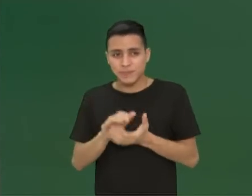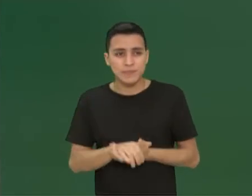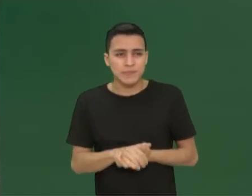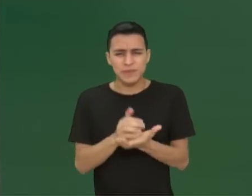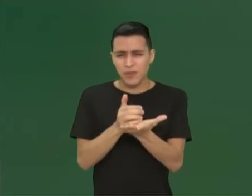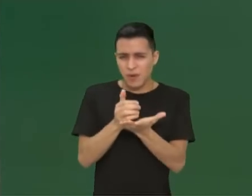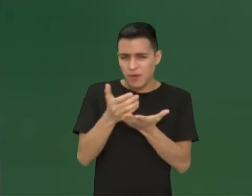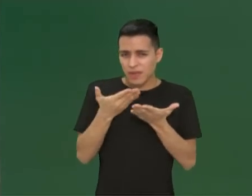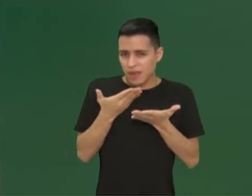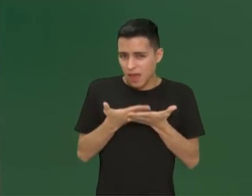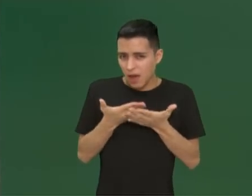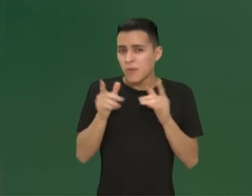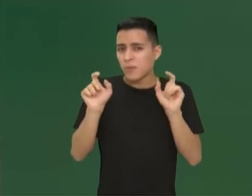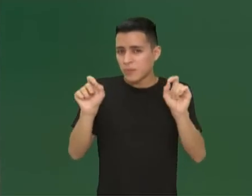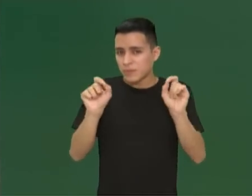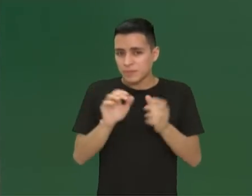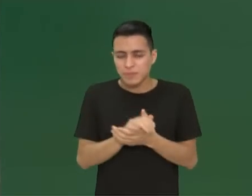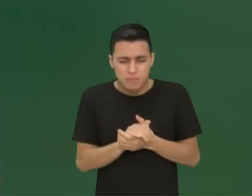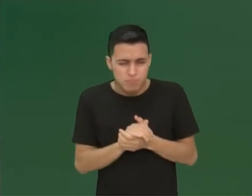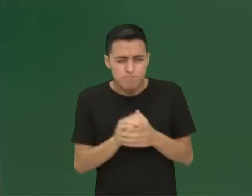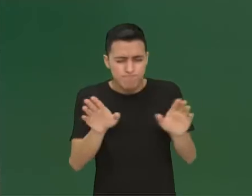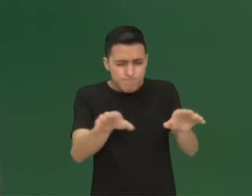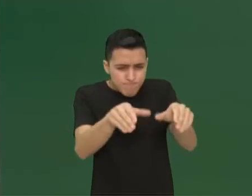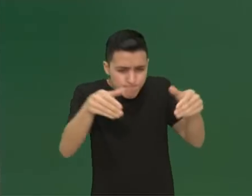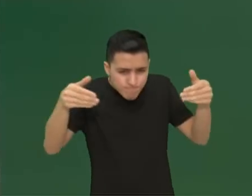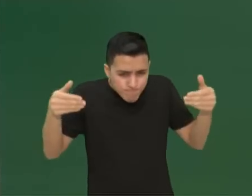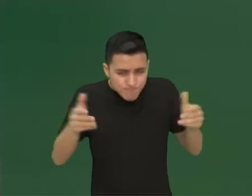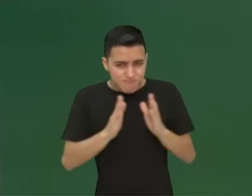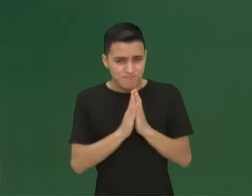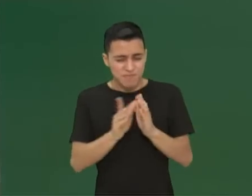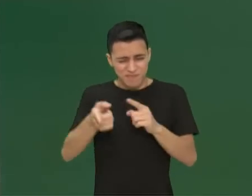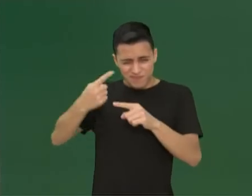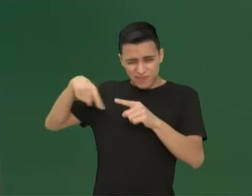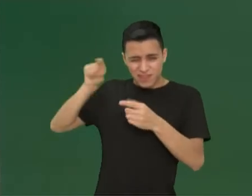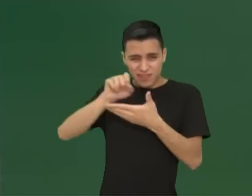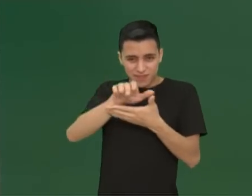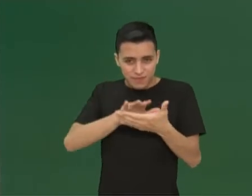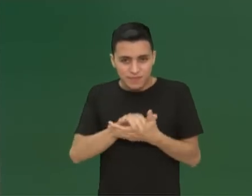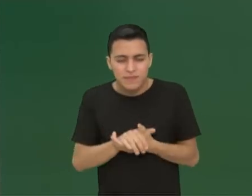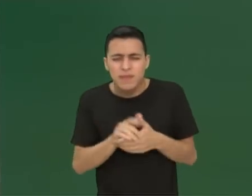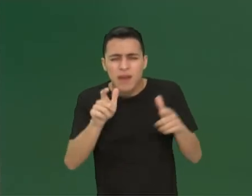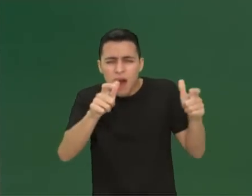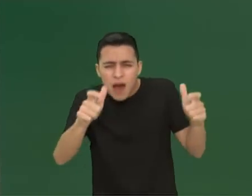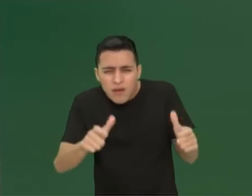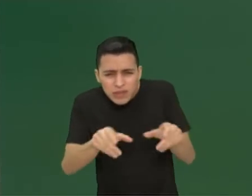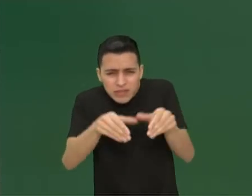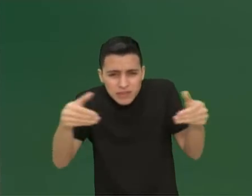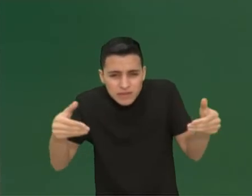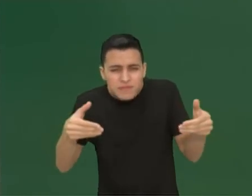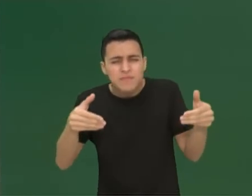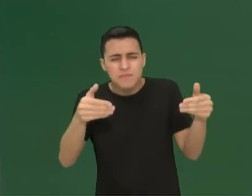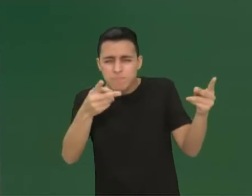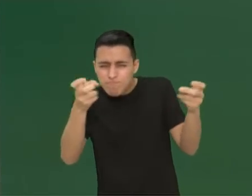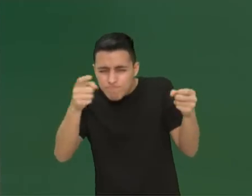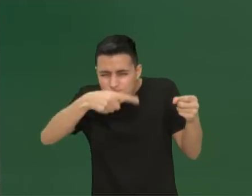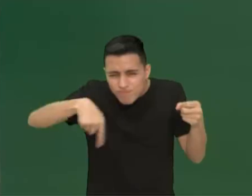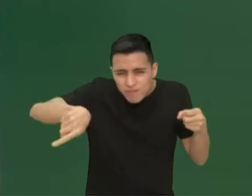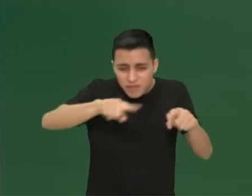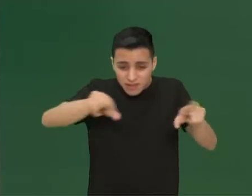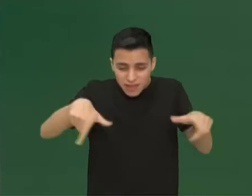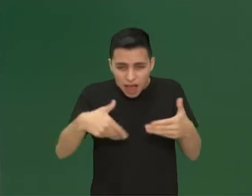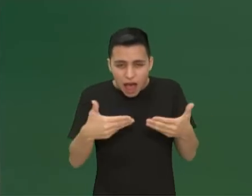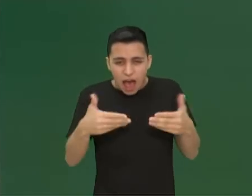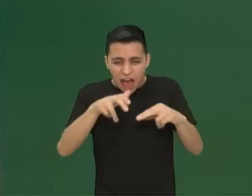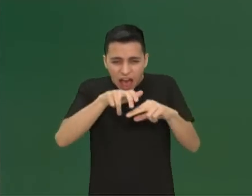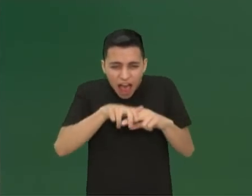O exercício da aula passada. Pegou o caderno? Olha, eu não estou vendo esse caderno aí. Eu estou vendo você na sala, o cachorro do lado,